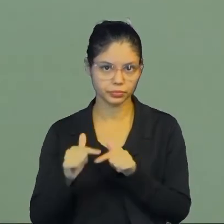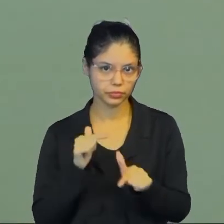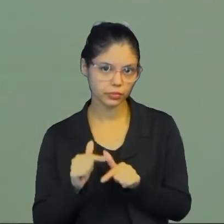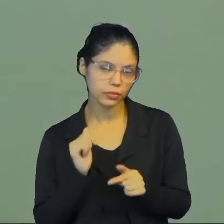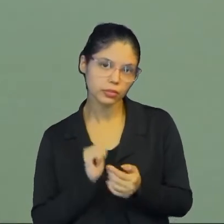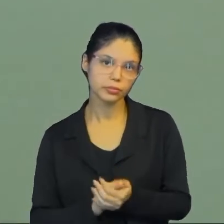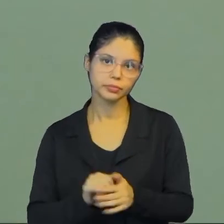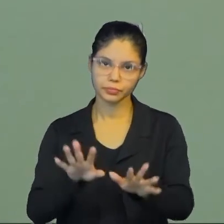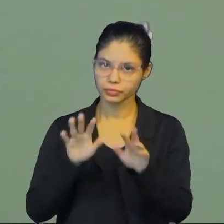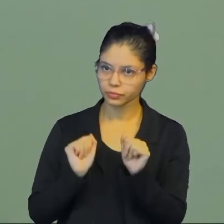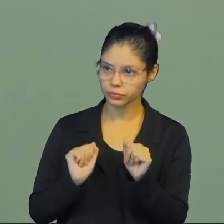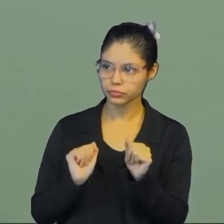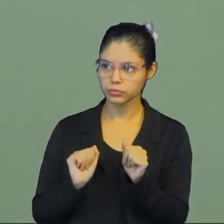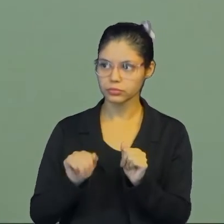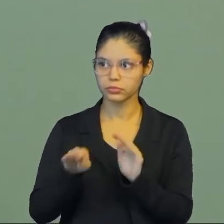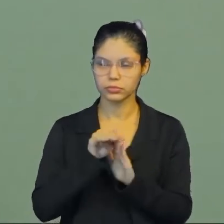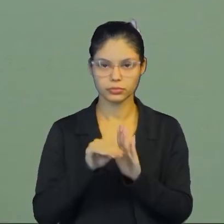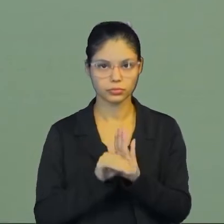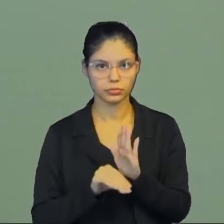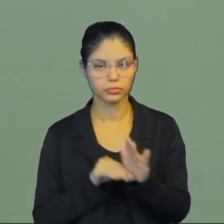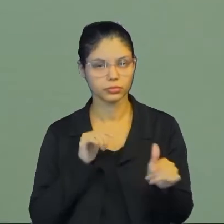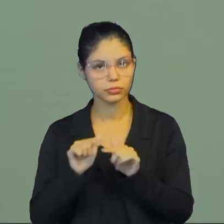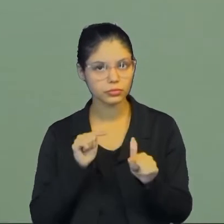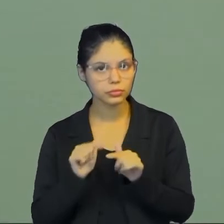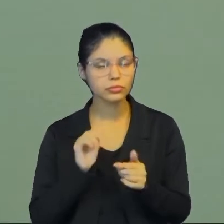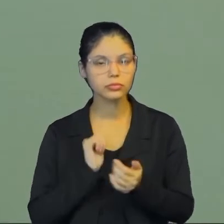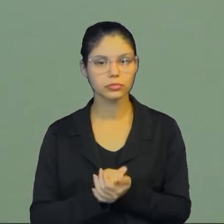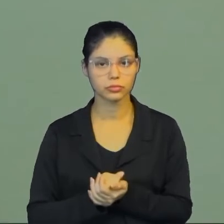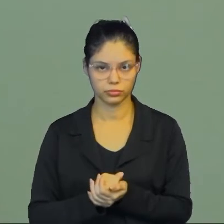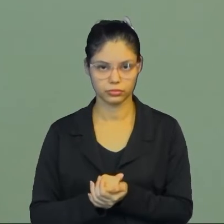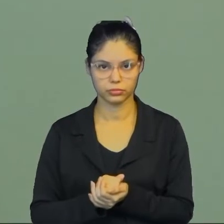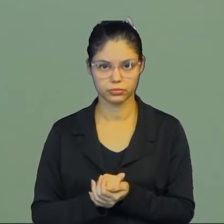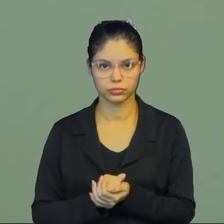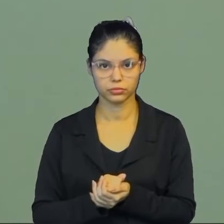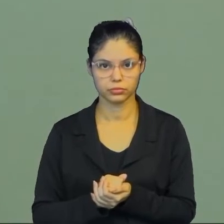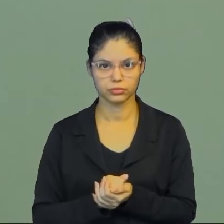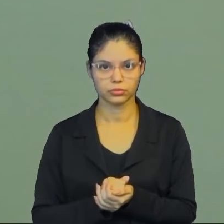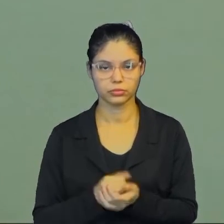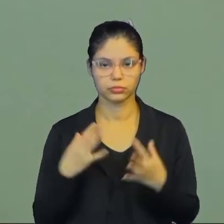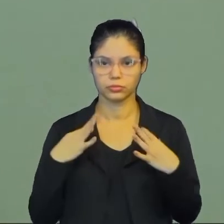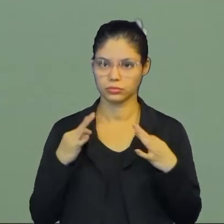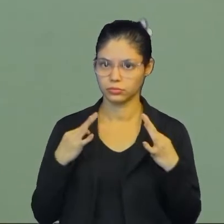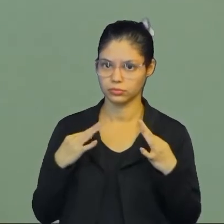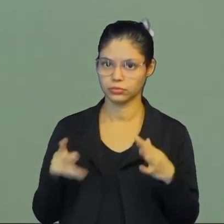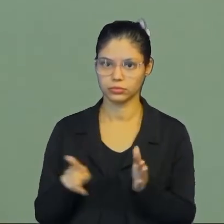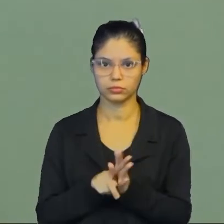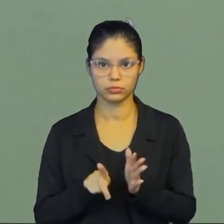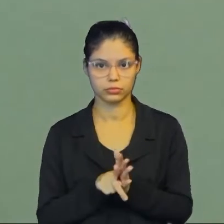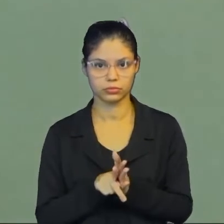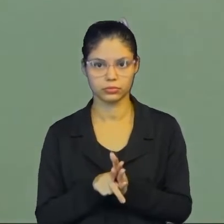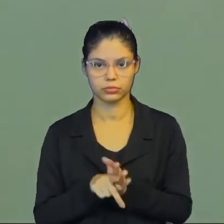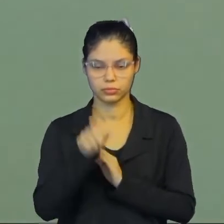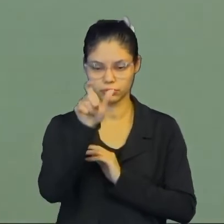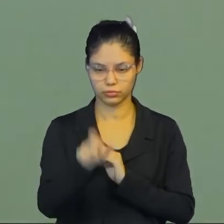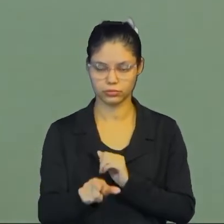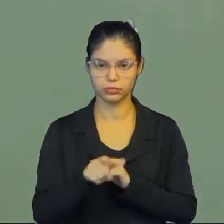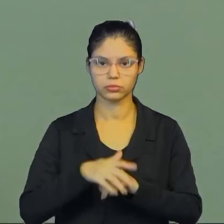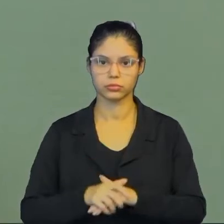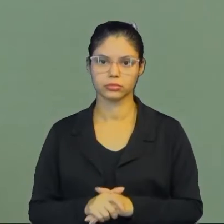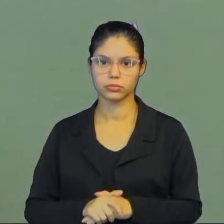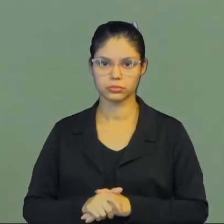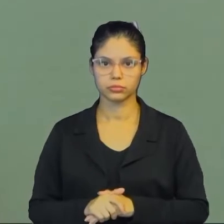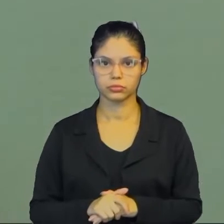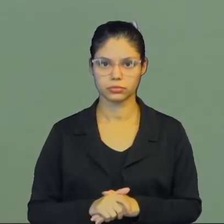trabalho, né? Você pega o modelo e já vai trabalhando aí, né, a roupa em cima desse modelo,